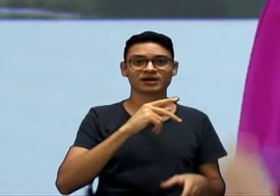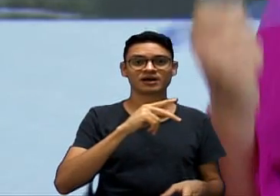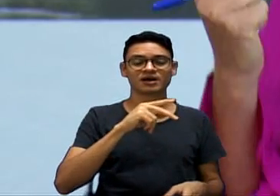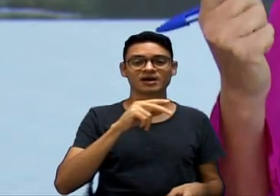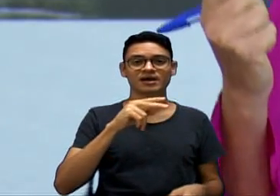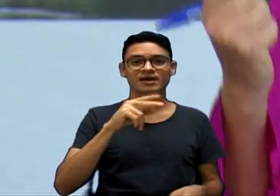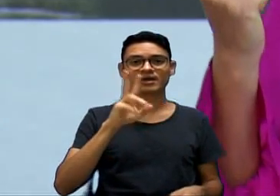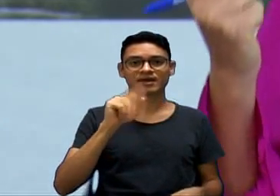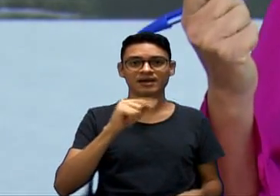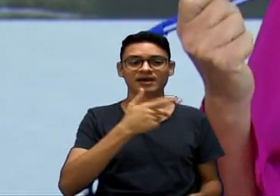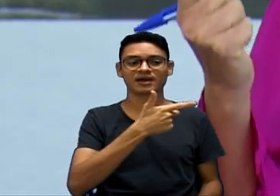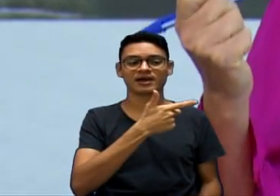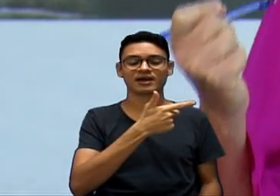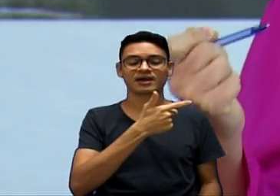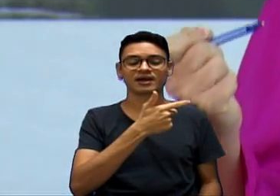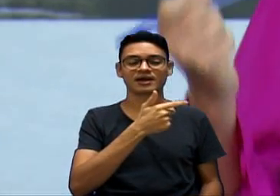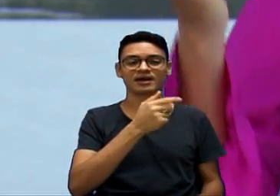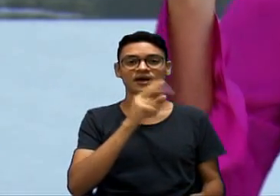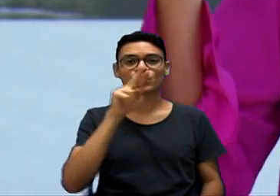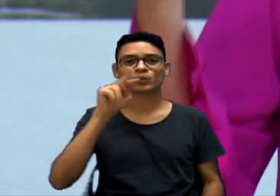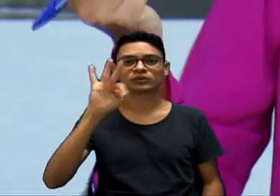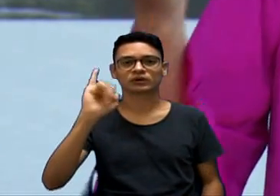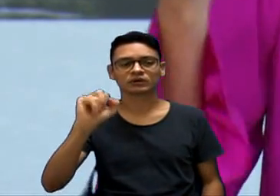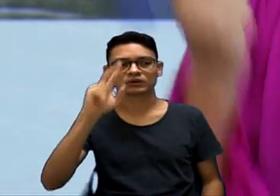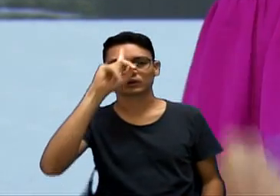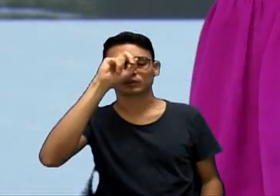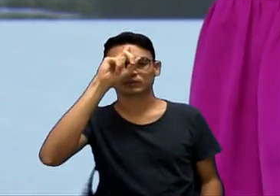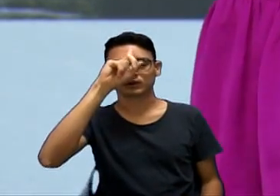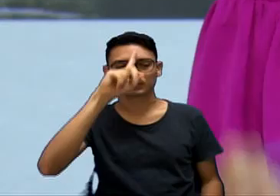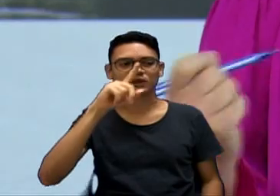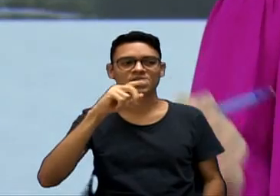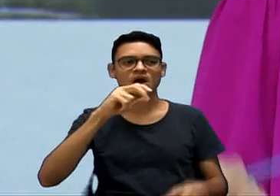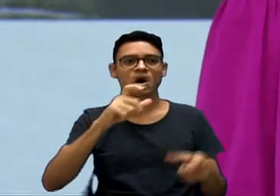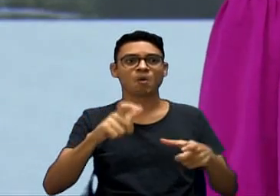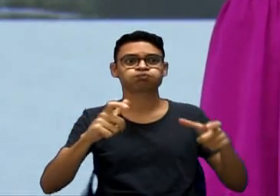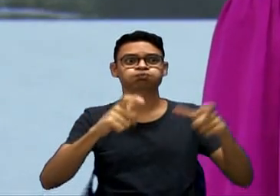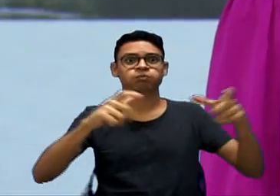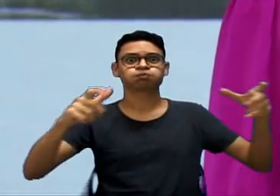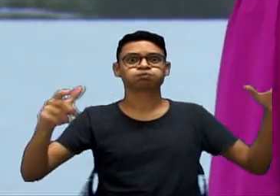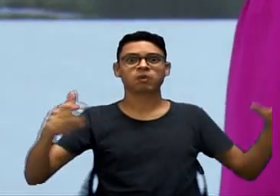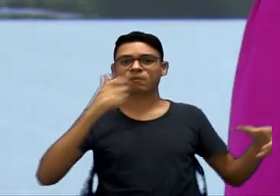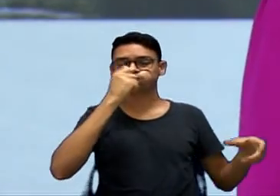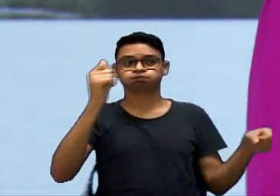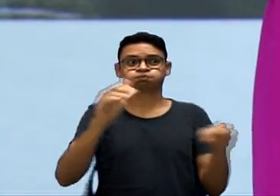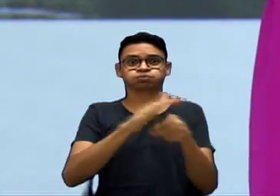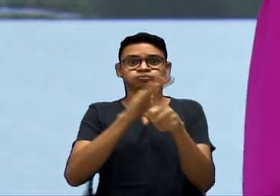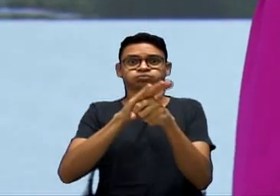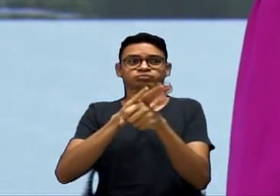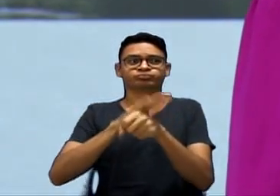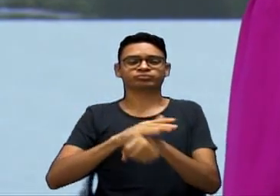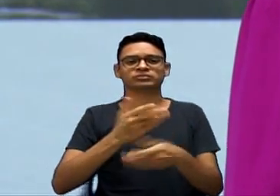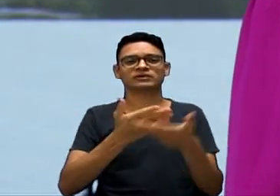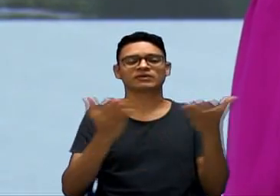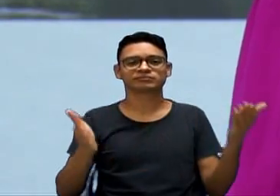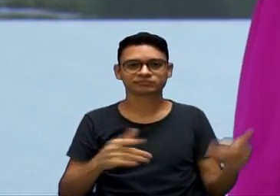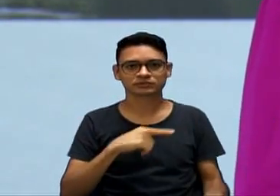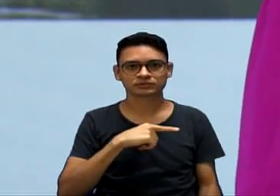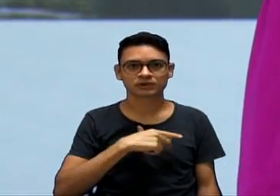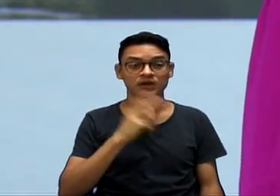pública, acarretou uma superlotação nas UTIs, nos hospitais. Isso é